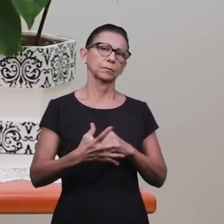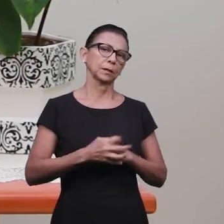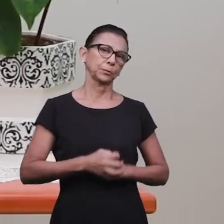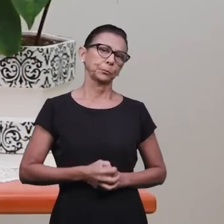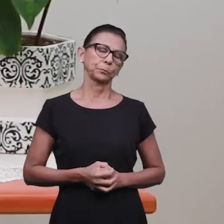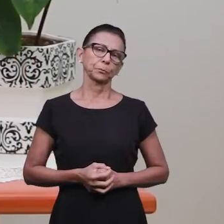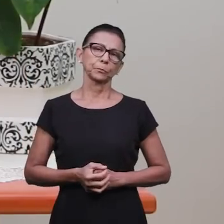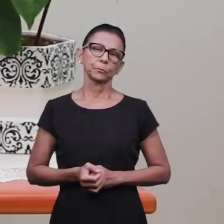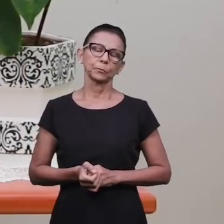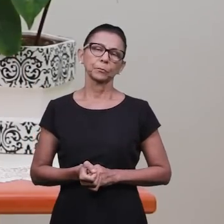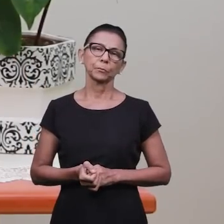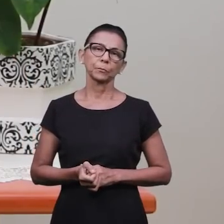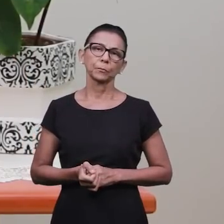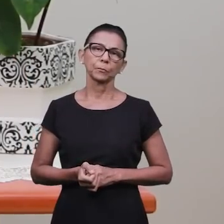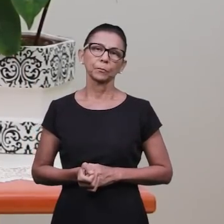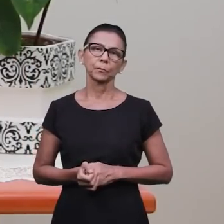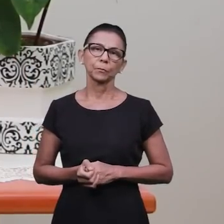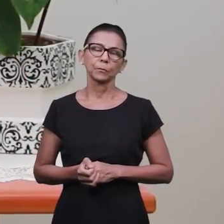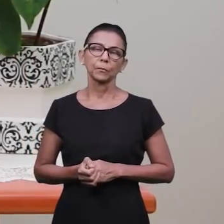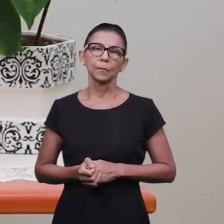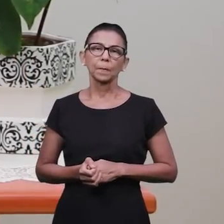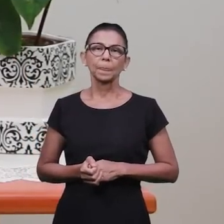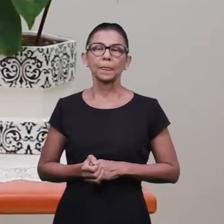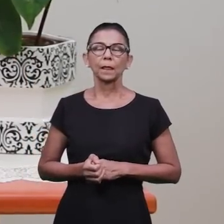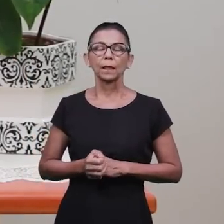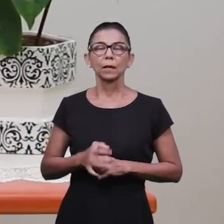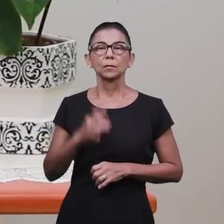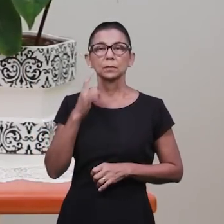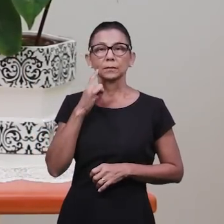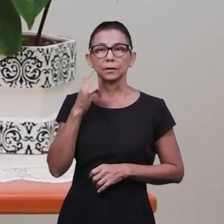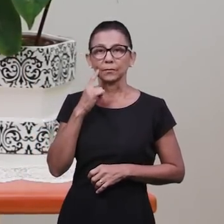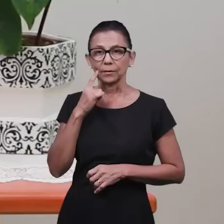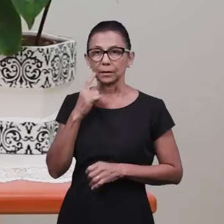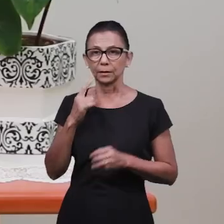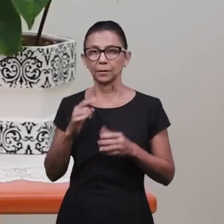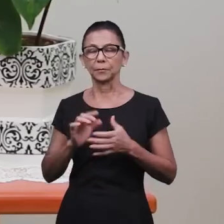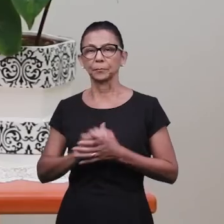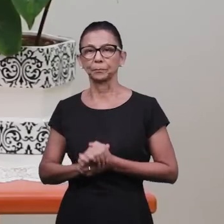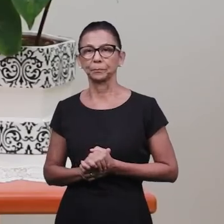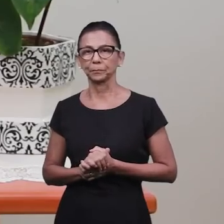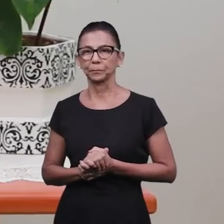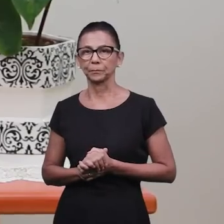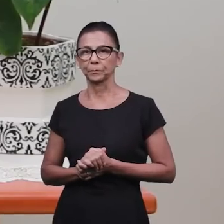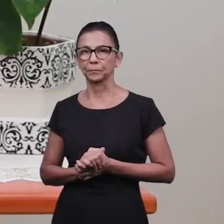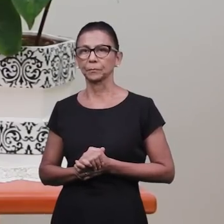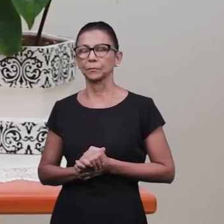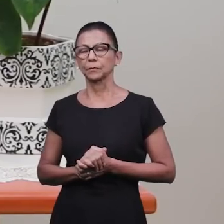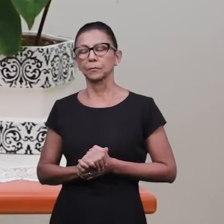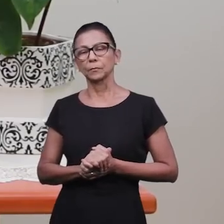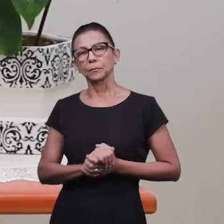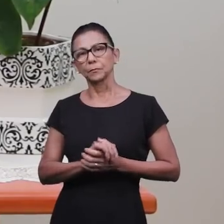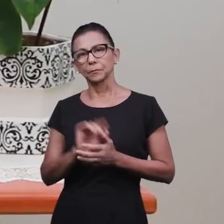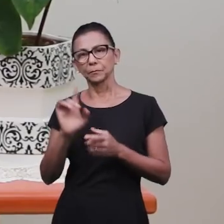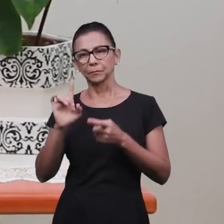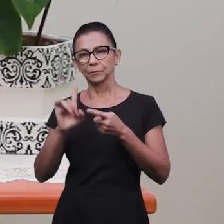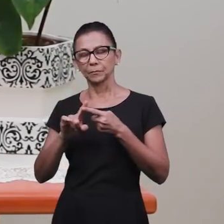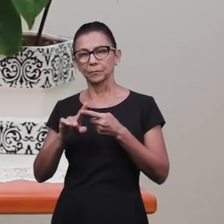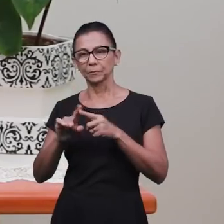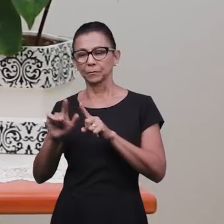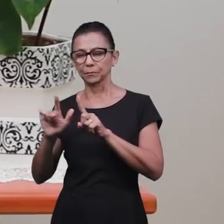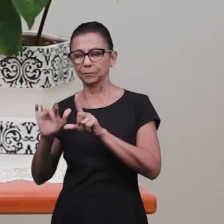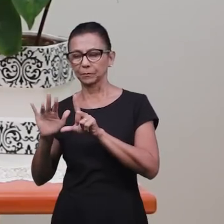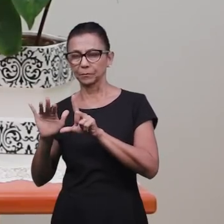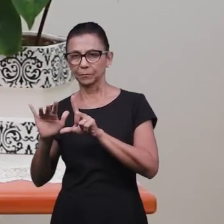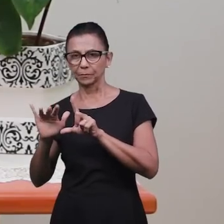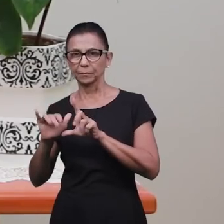Amém. Nós vamos ter agora projetado na tela dois QR Codes. O primeiro QR